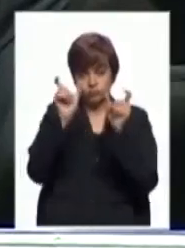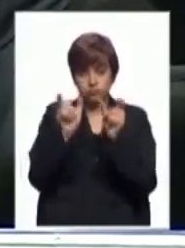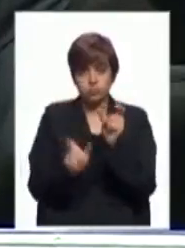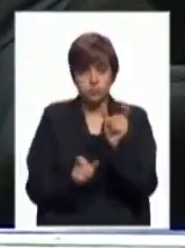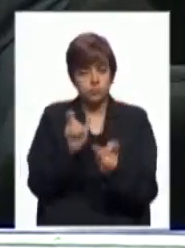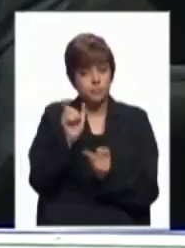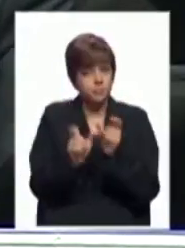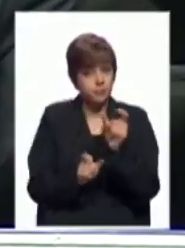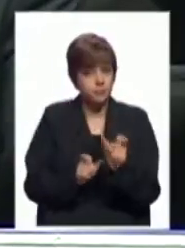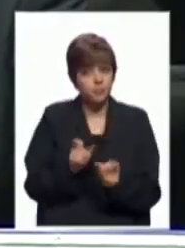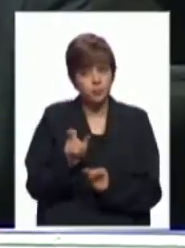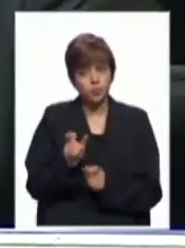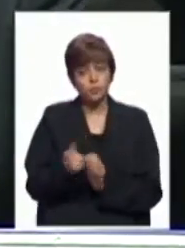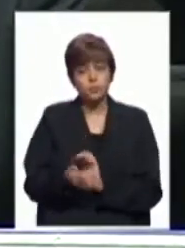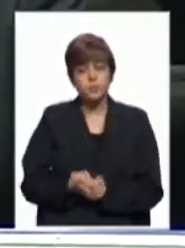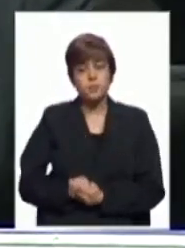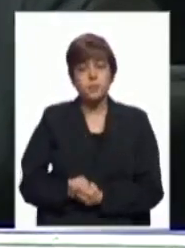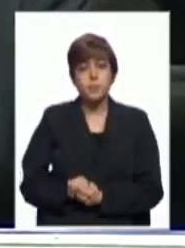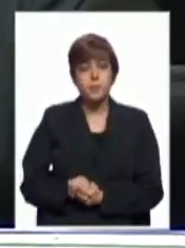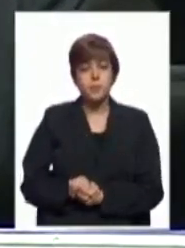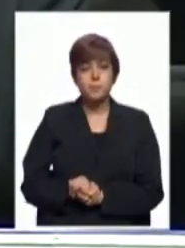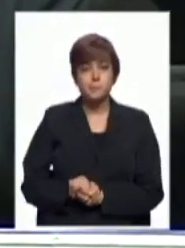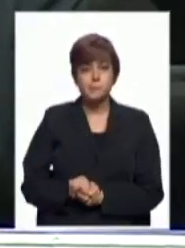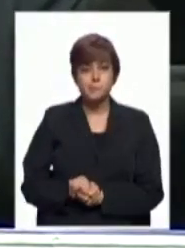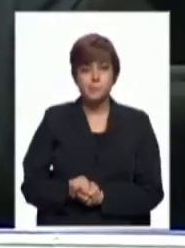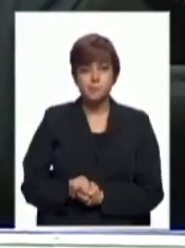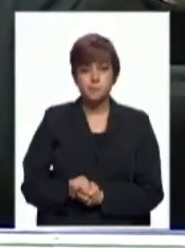à presidência da Casa.